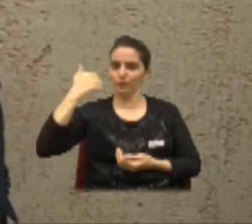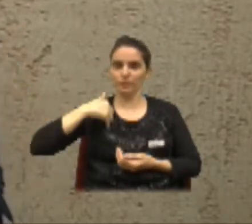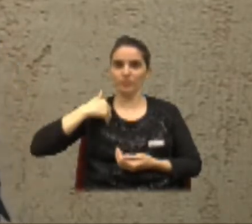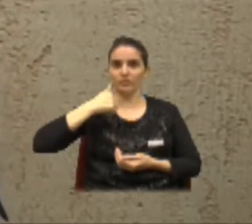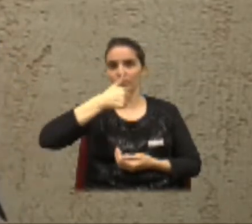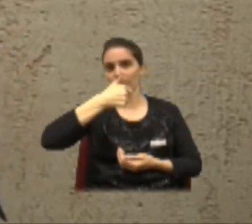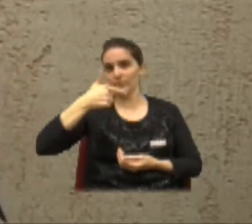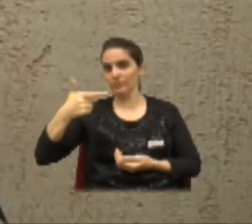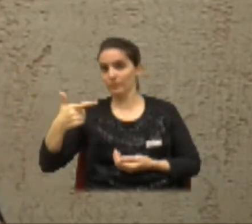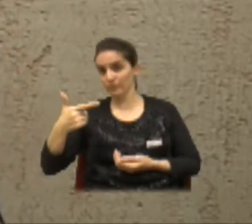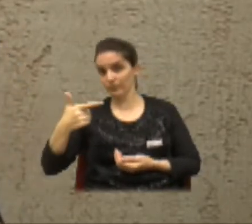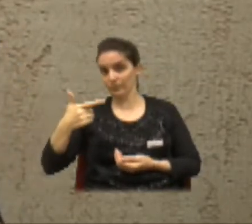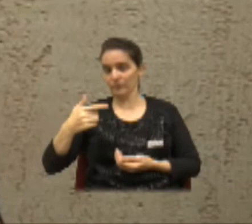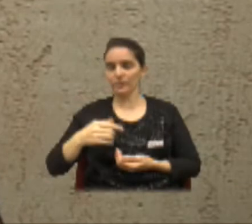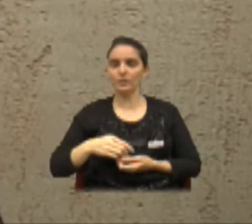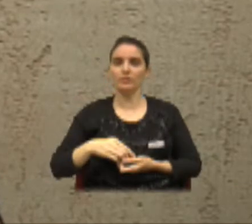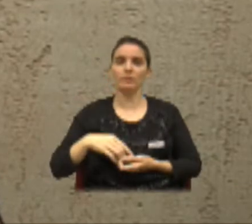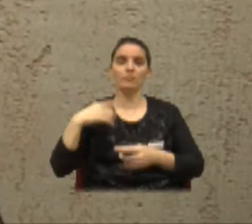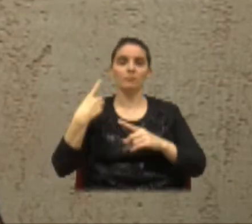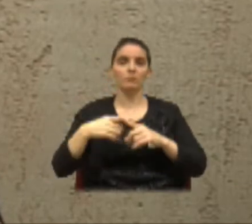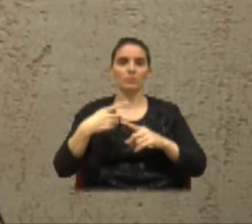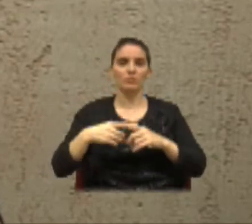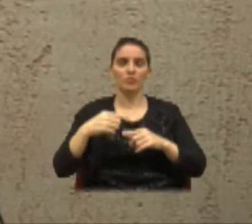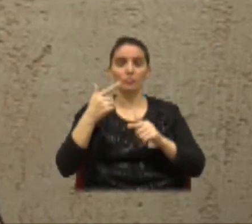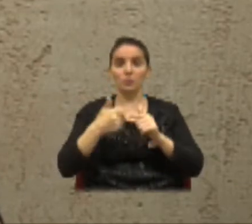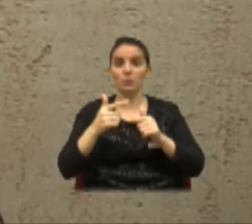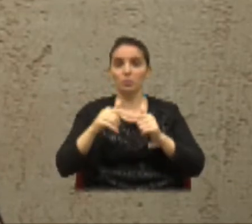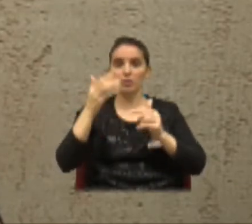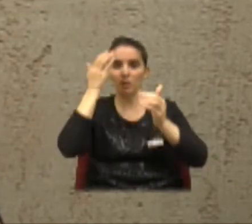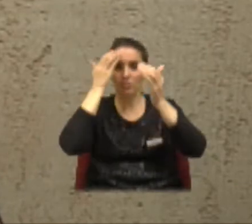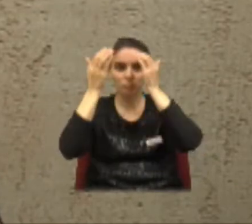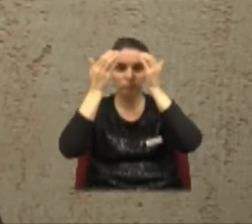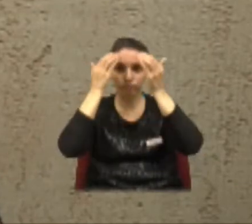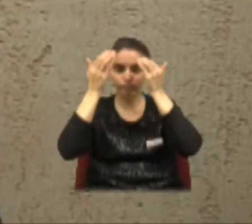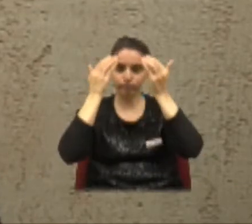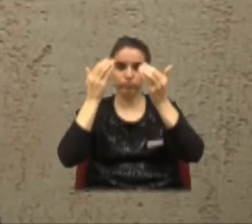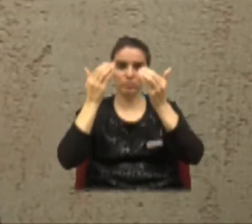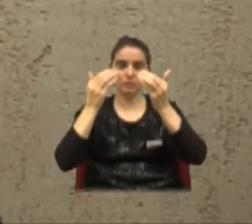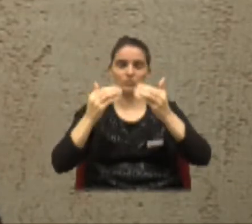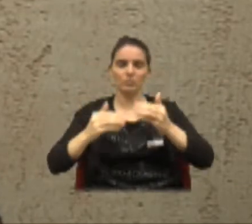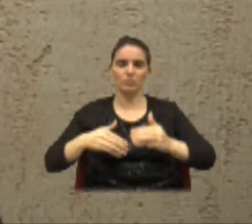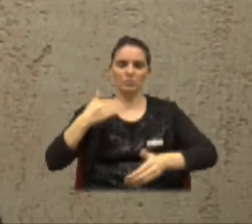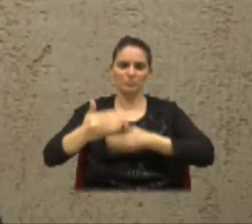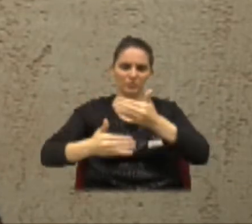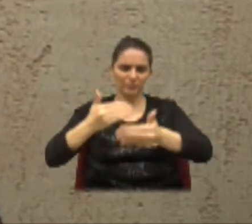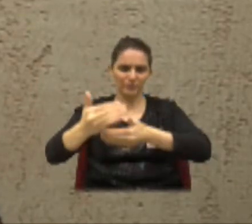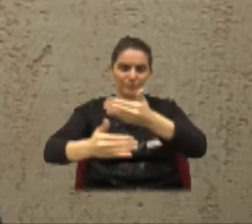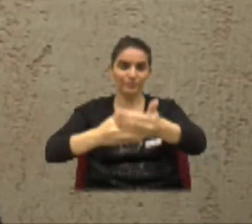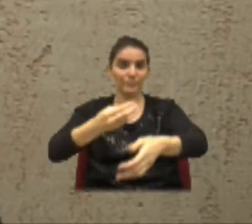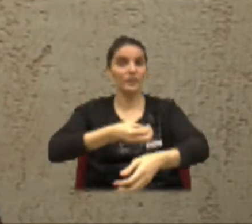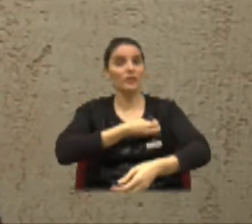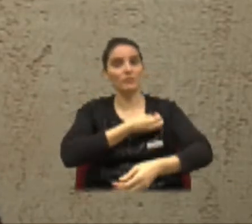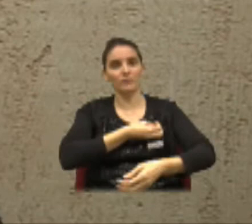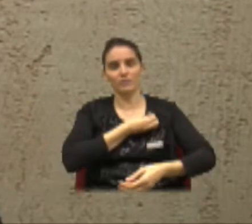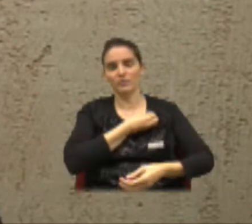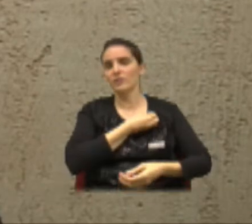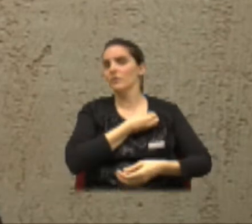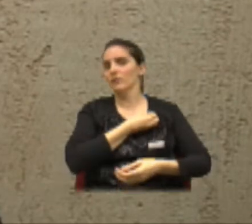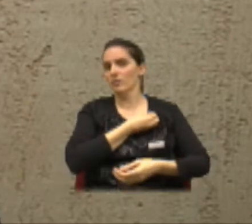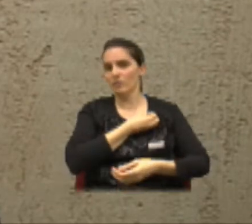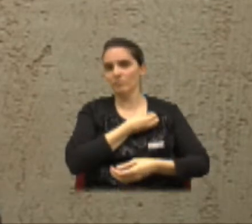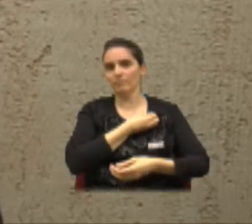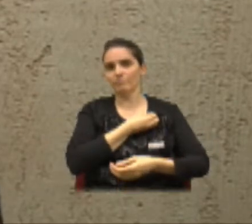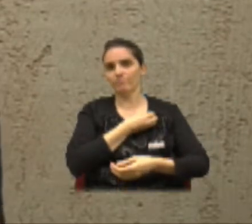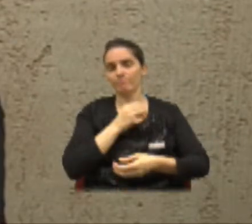transtornos afetivos e sociais se perpetuam para o resto da vida e isso pode impactar diretamente